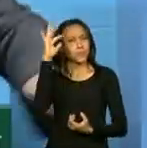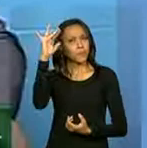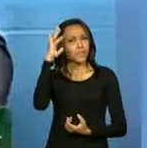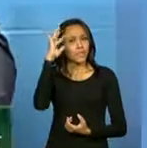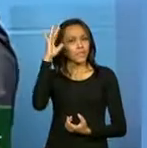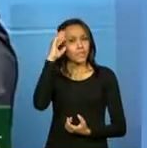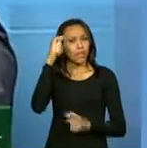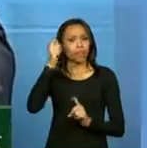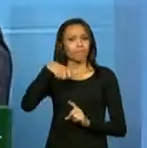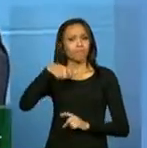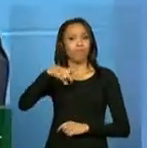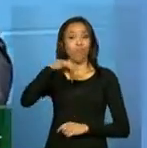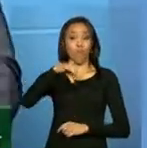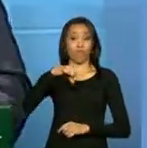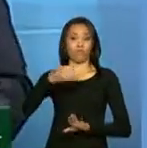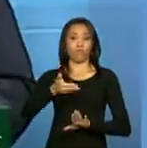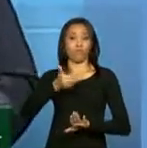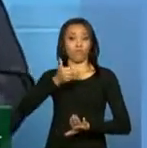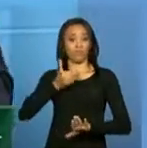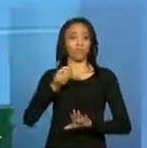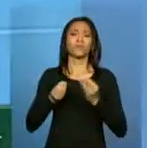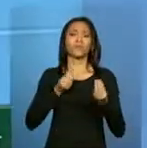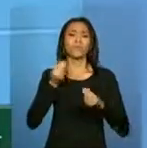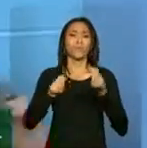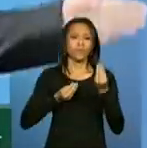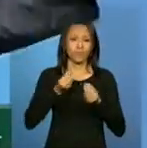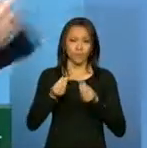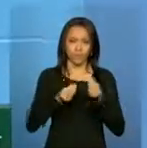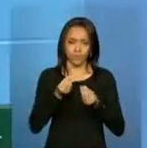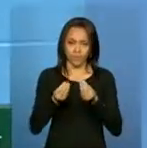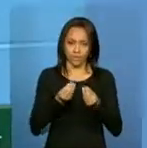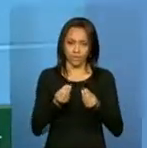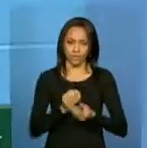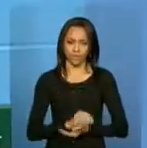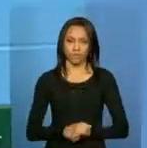há 9 meses. Há 9 meses, presidente da nossa